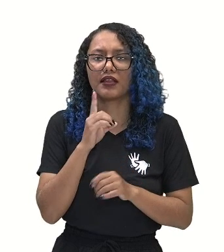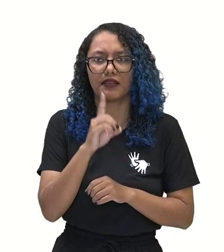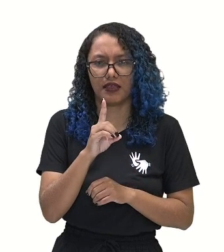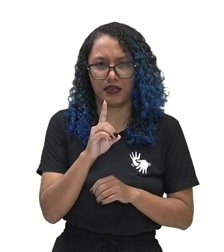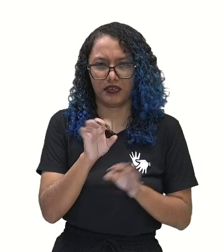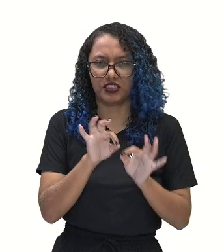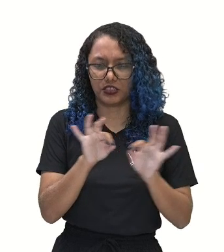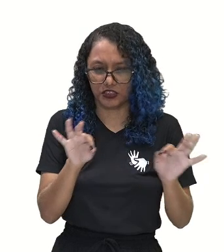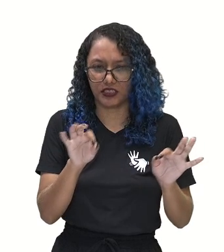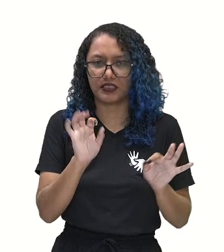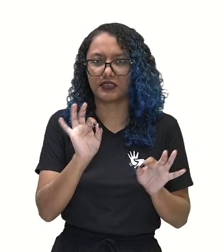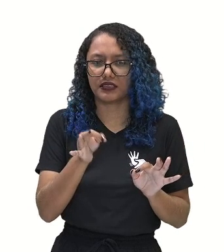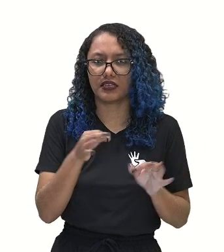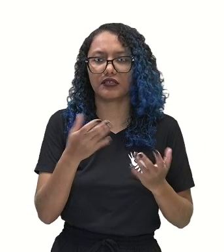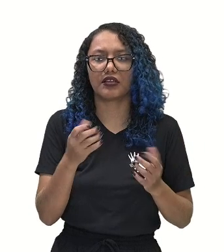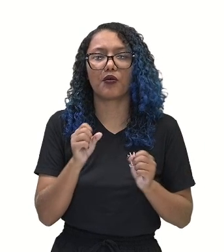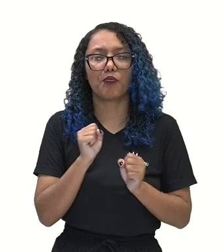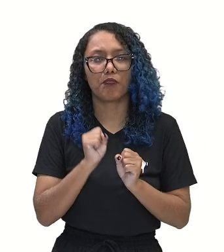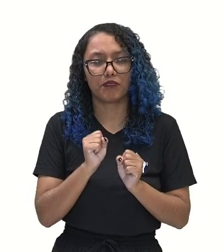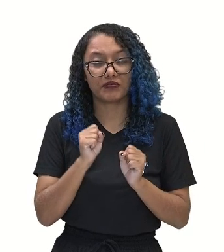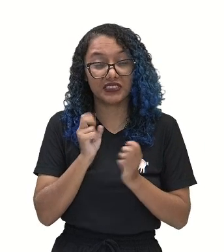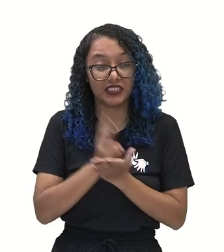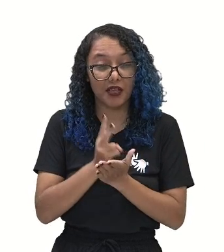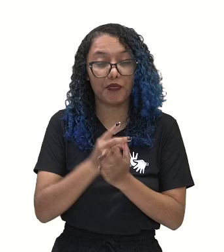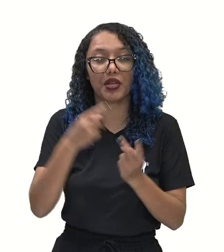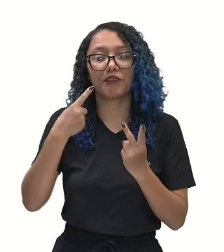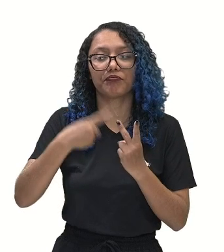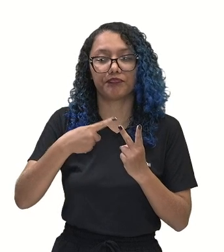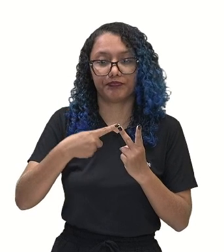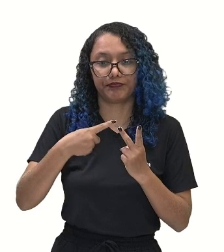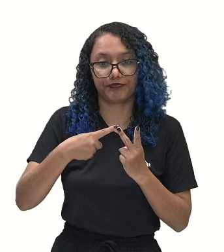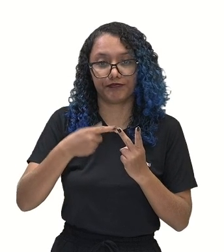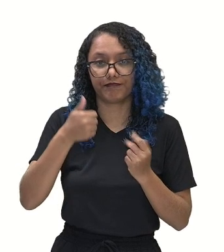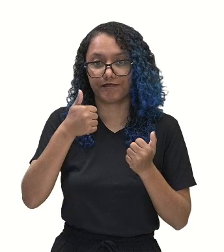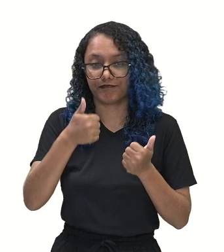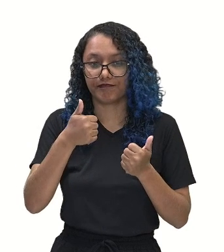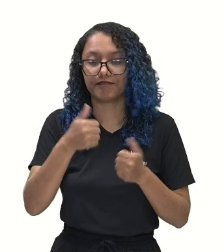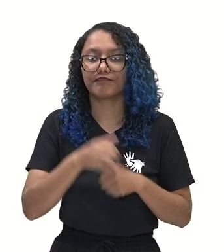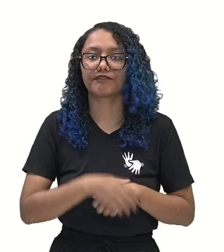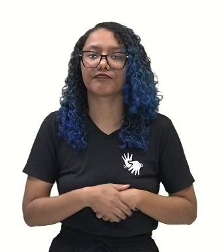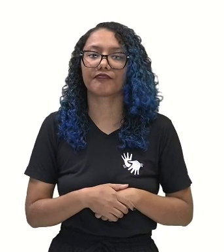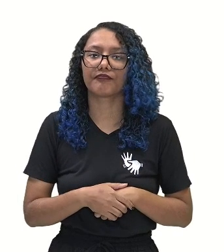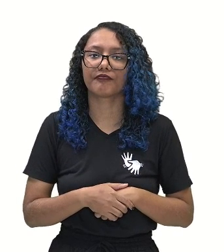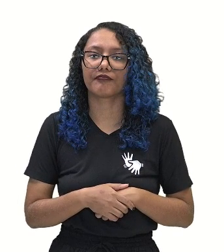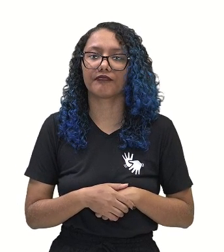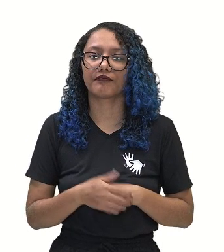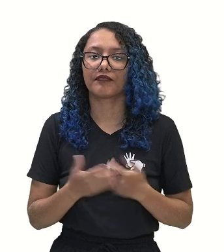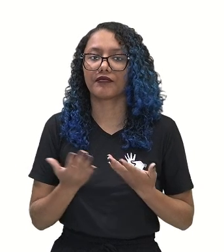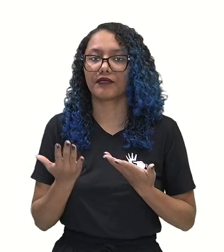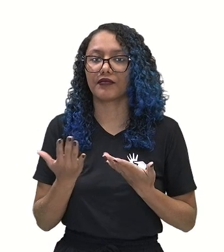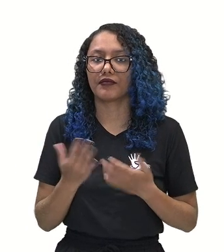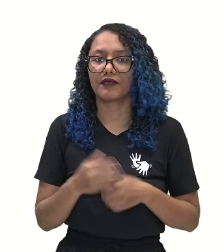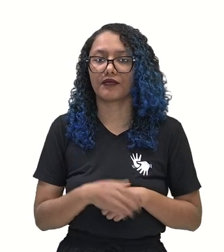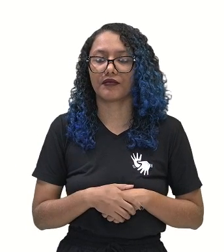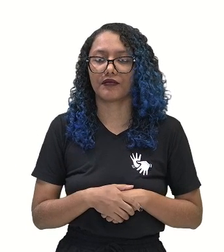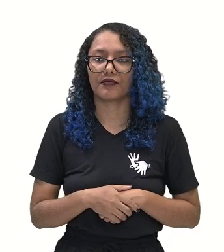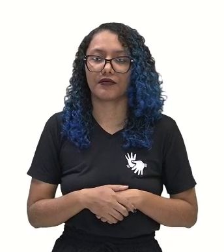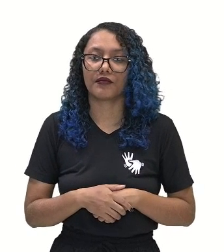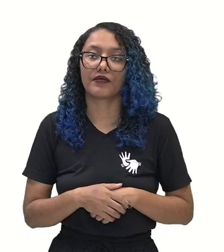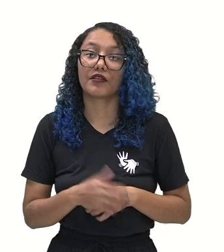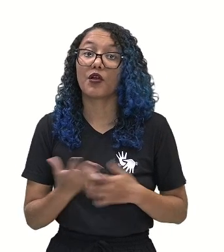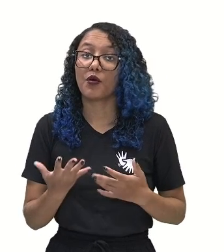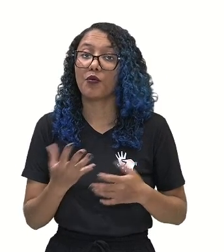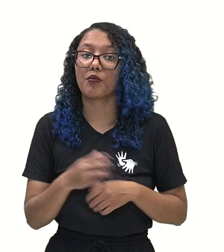coloque essa soma em raiz quadrada. E aí você tem, então, essa maneira de determinar